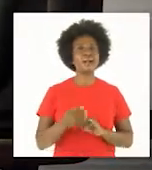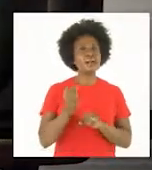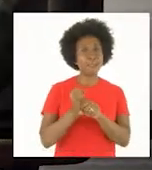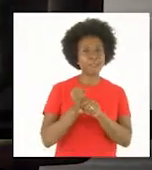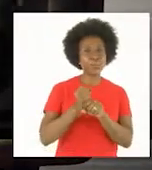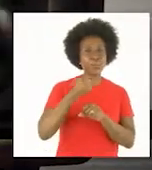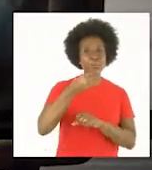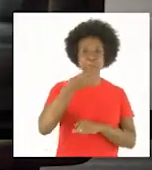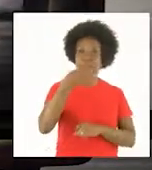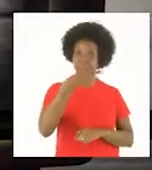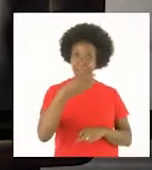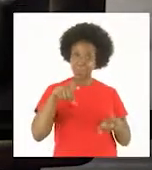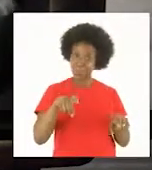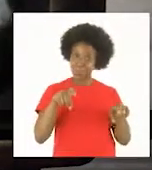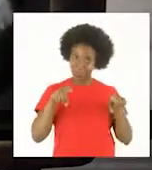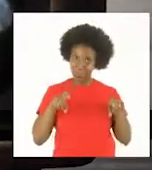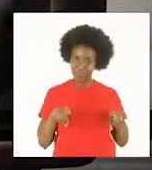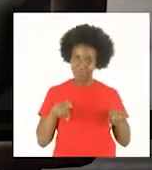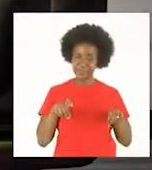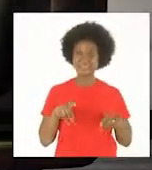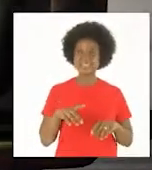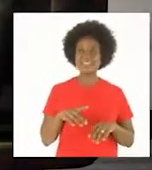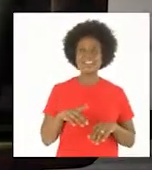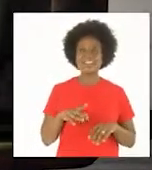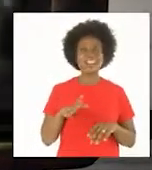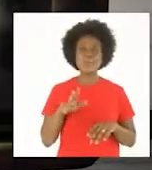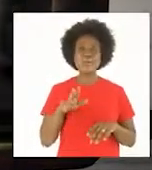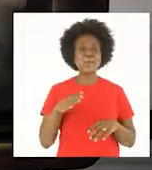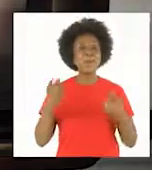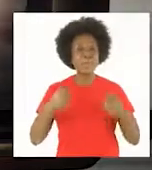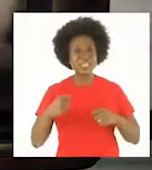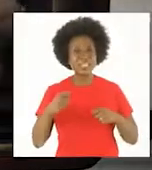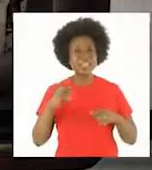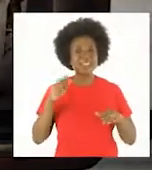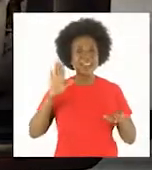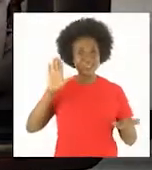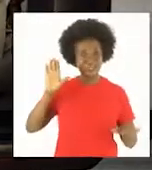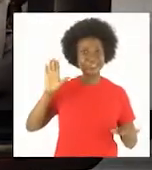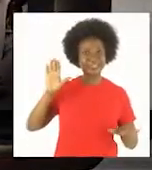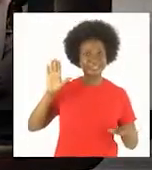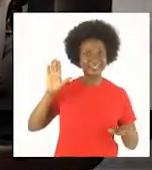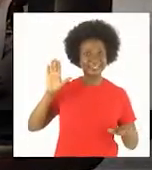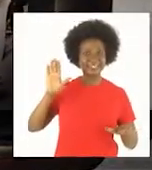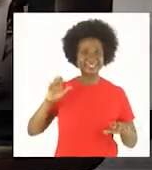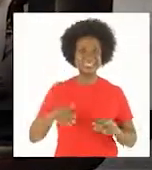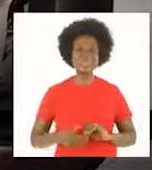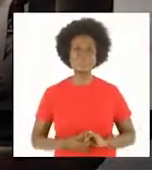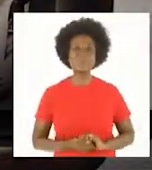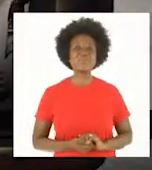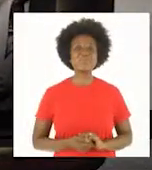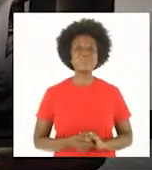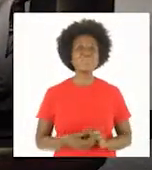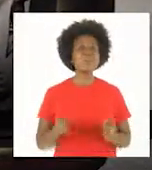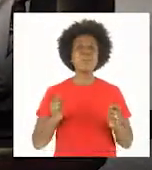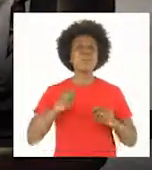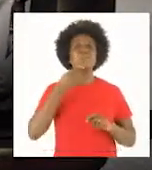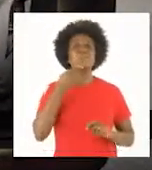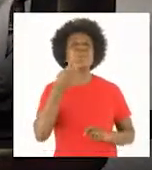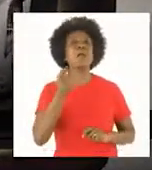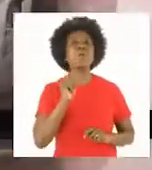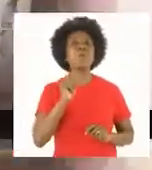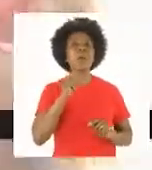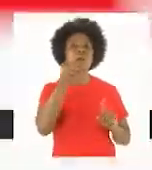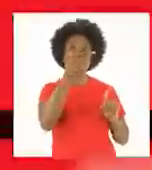Em 83, eu tomei posse e na hora da posse, você tem que fazer aquele juramento, né? Aí quando